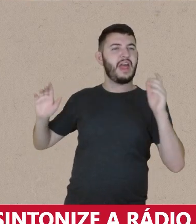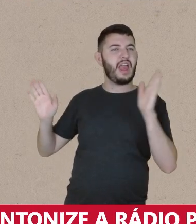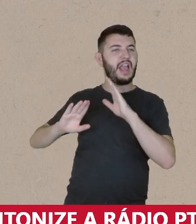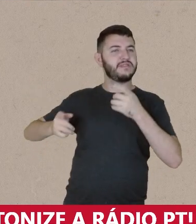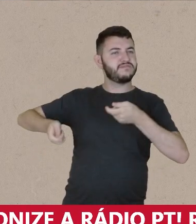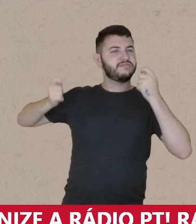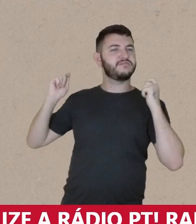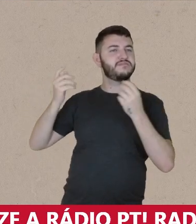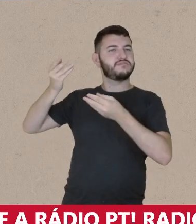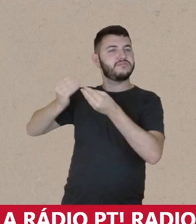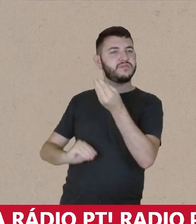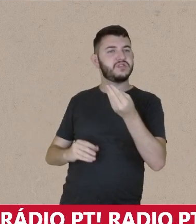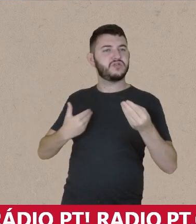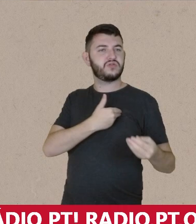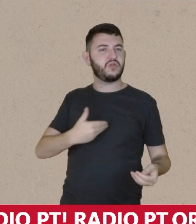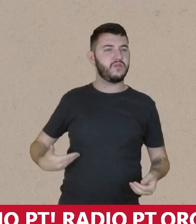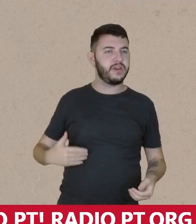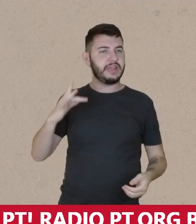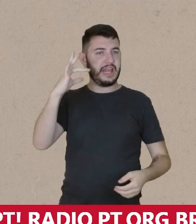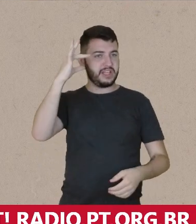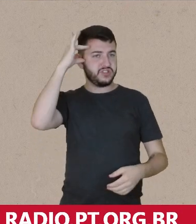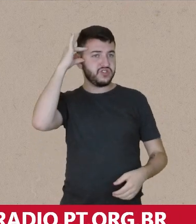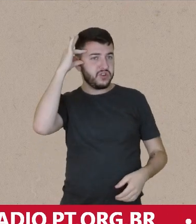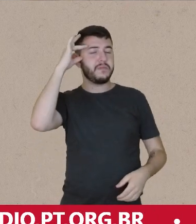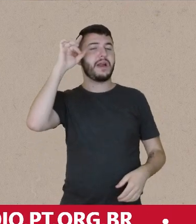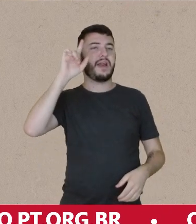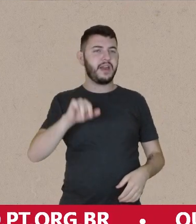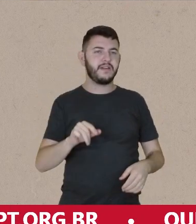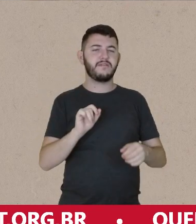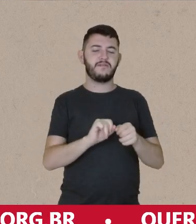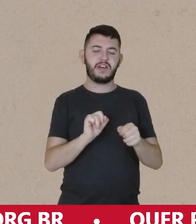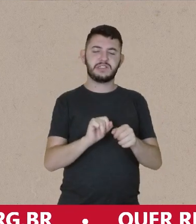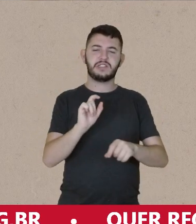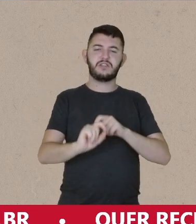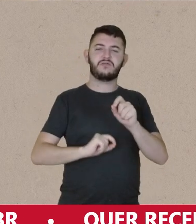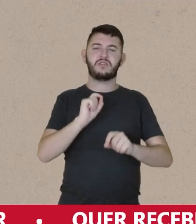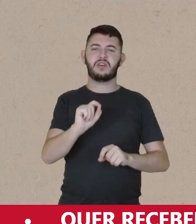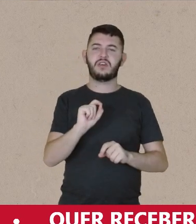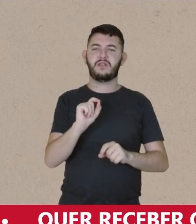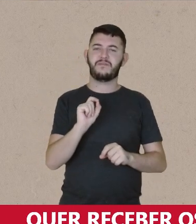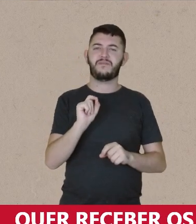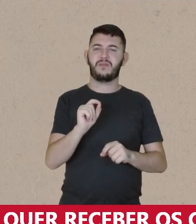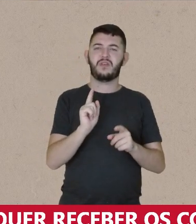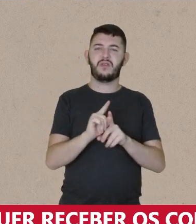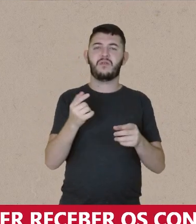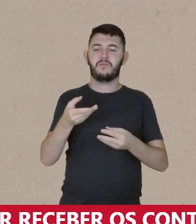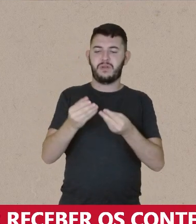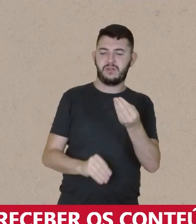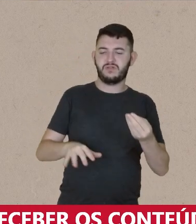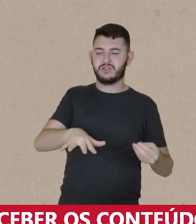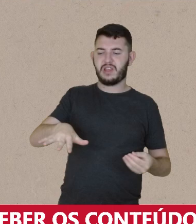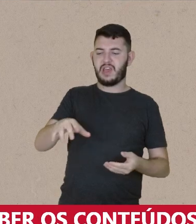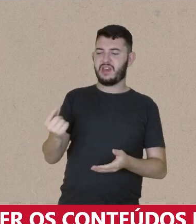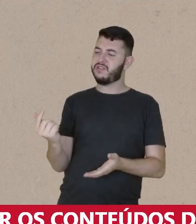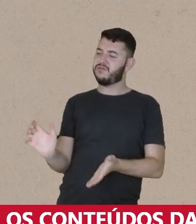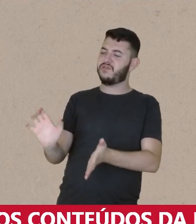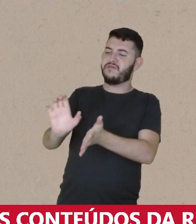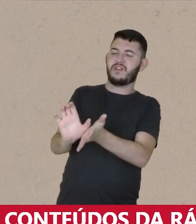governo, destabilizando o governo da Dilma, fazendo um lockout de investimento, pauta-bomba,